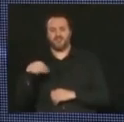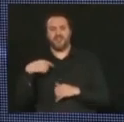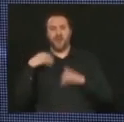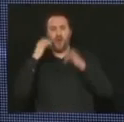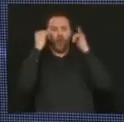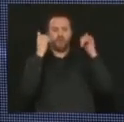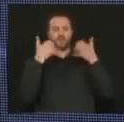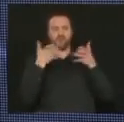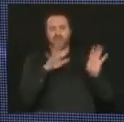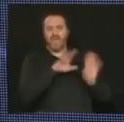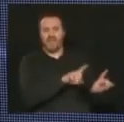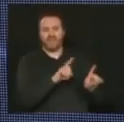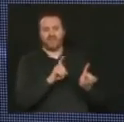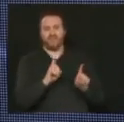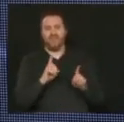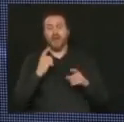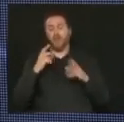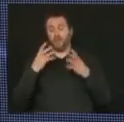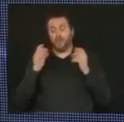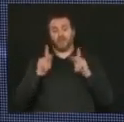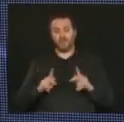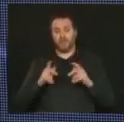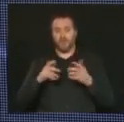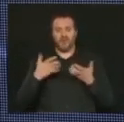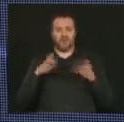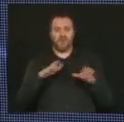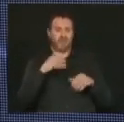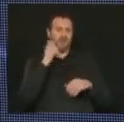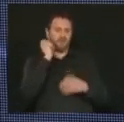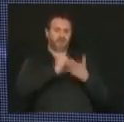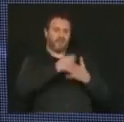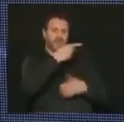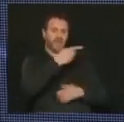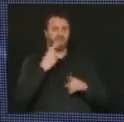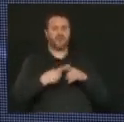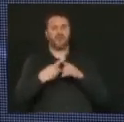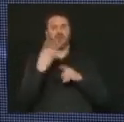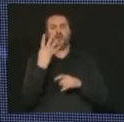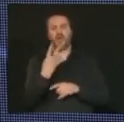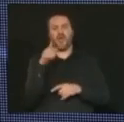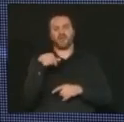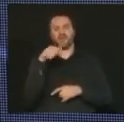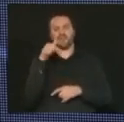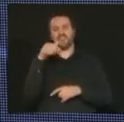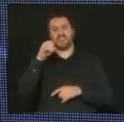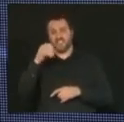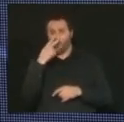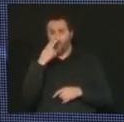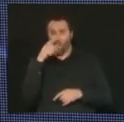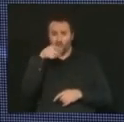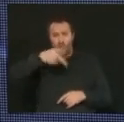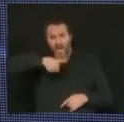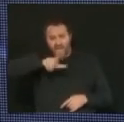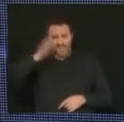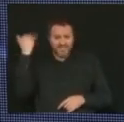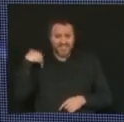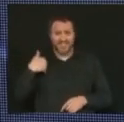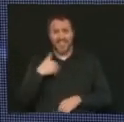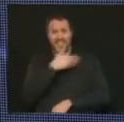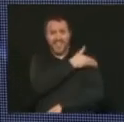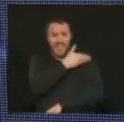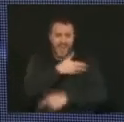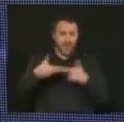não anda mais de ônibus porque não tem mais dinheiro para pagar os quatro 70 como tu não tinhas quando era atleta